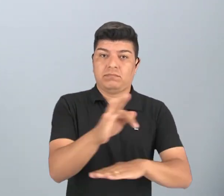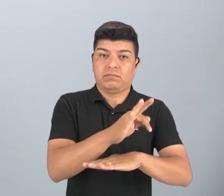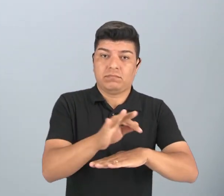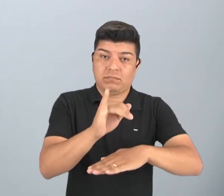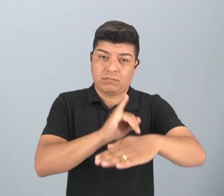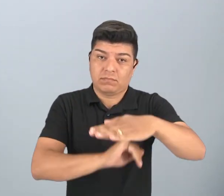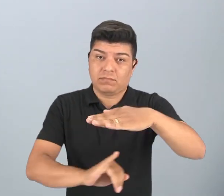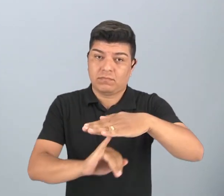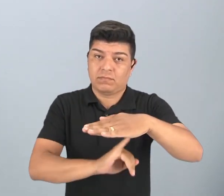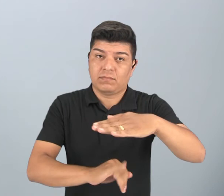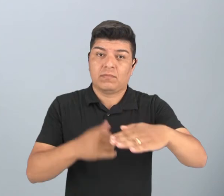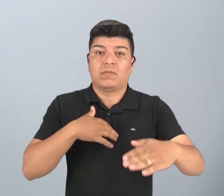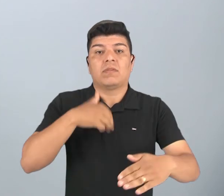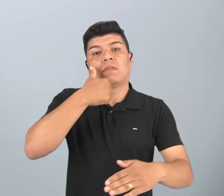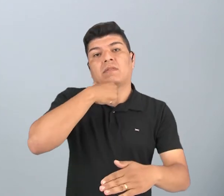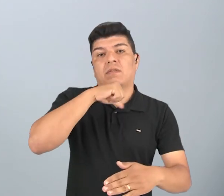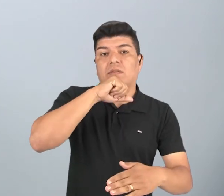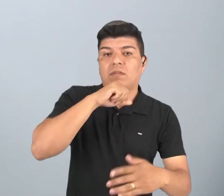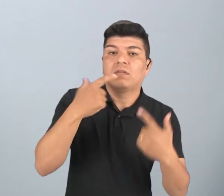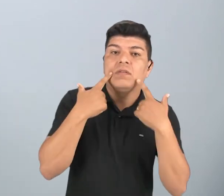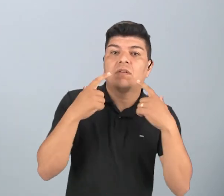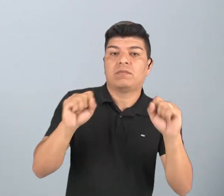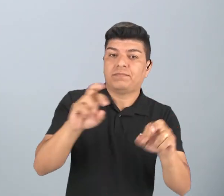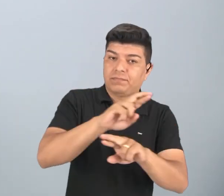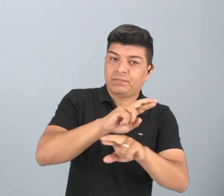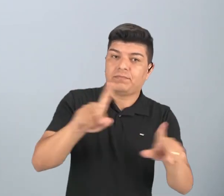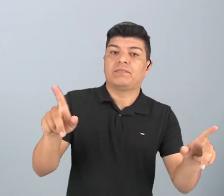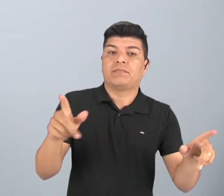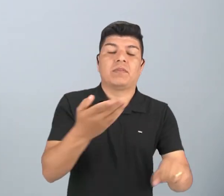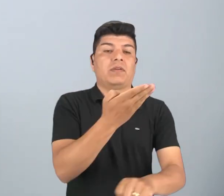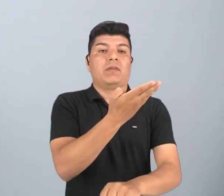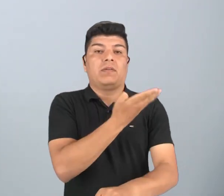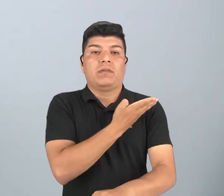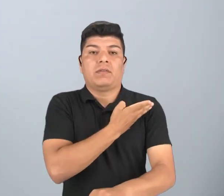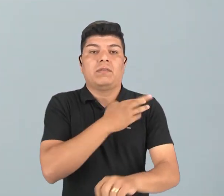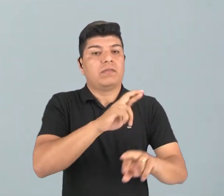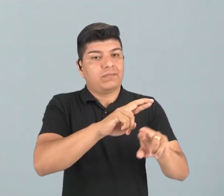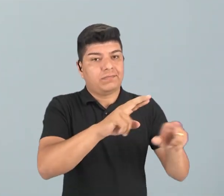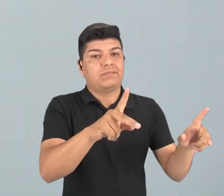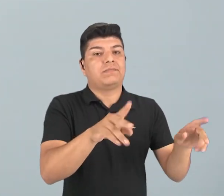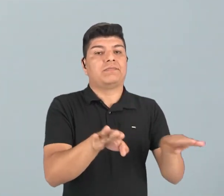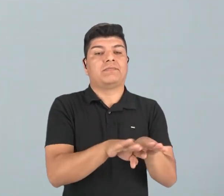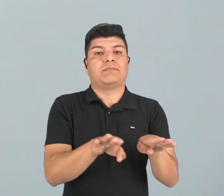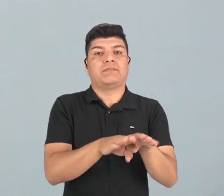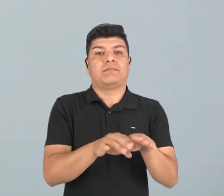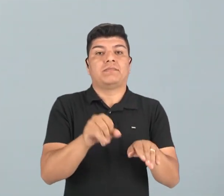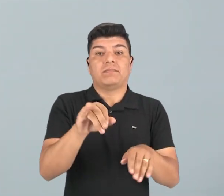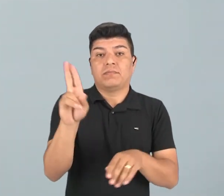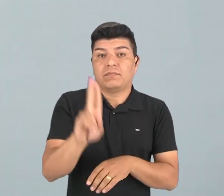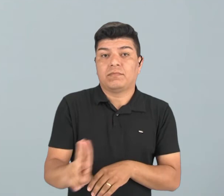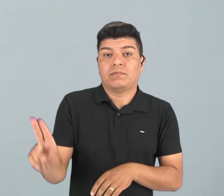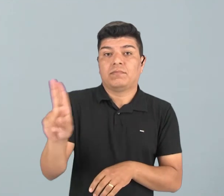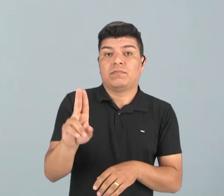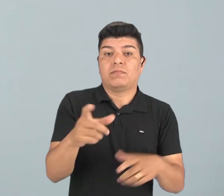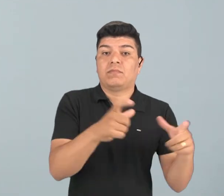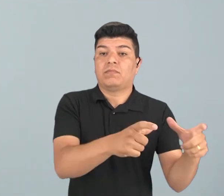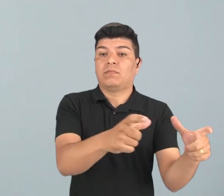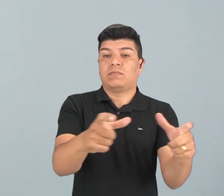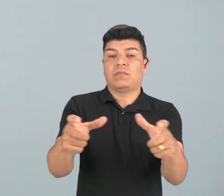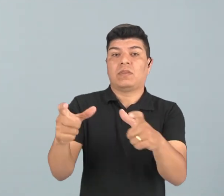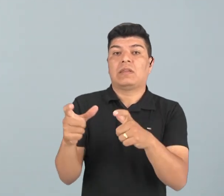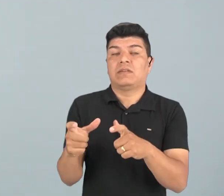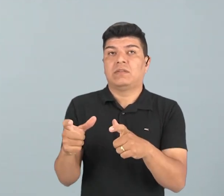É claro, se eu falar com a minha mãe, é uma linguagem. Eu falar com um amigo, é diferente. Se eu usar termos em alguns lugares que